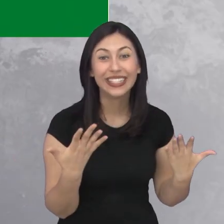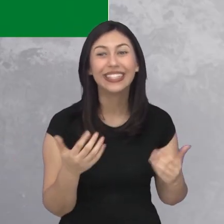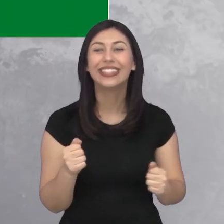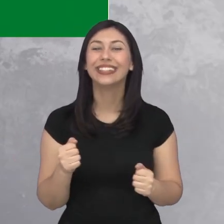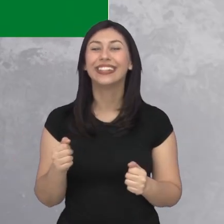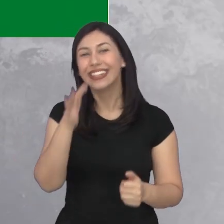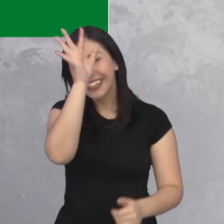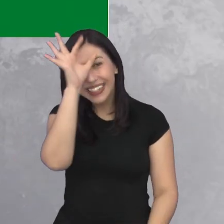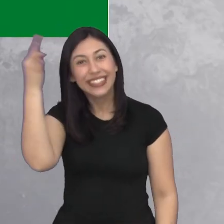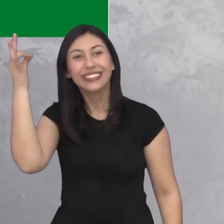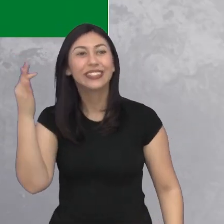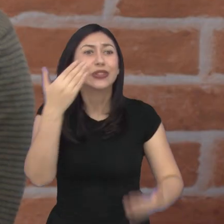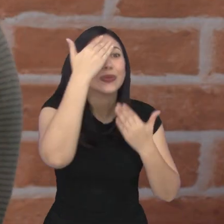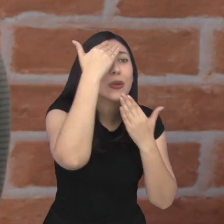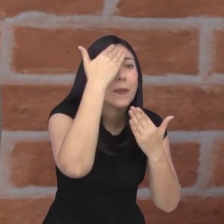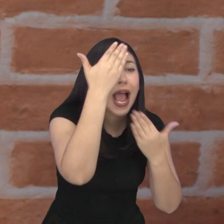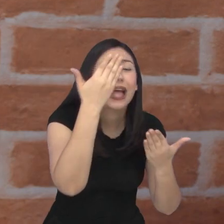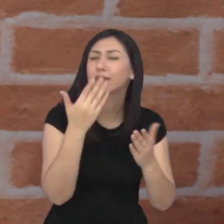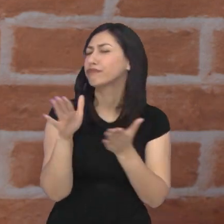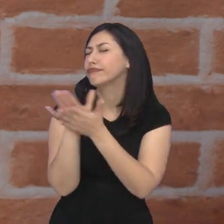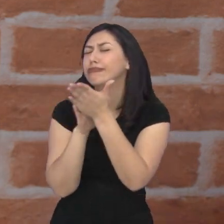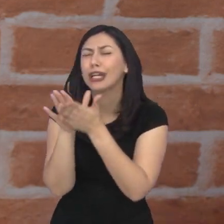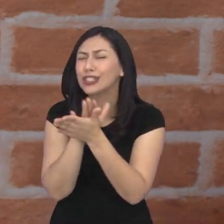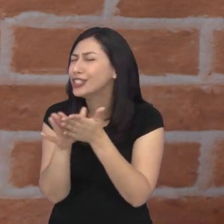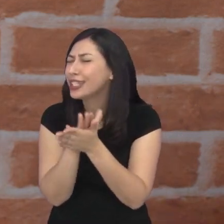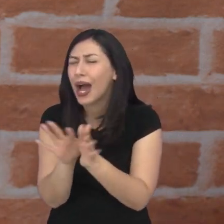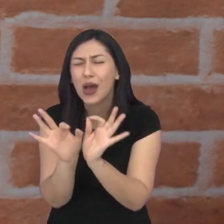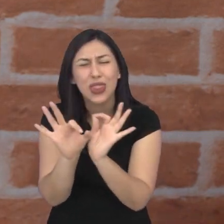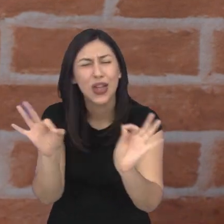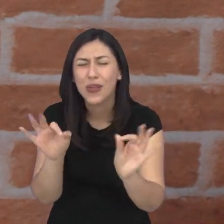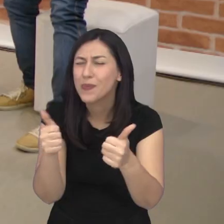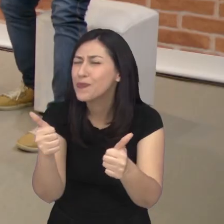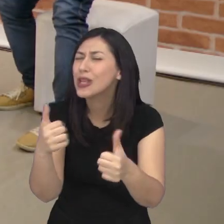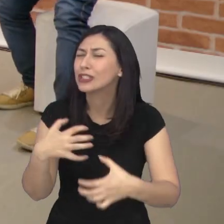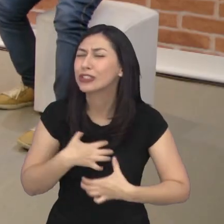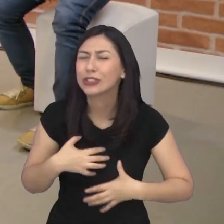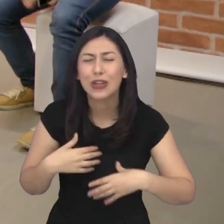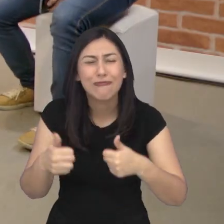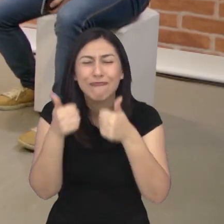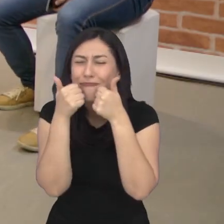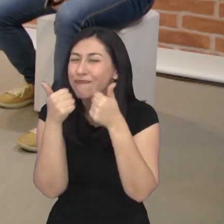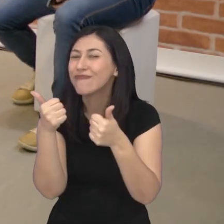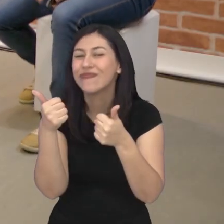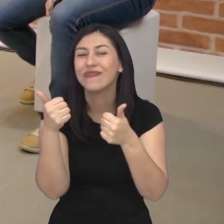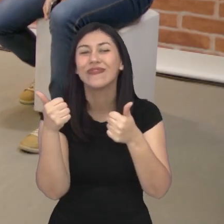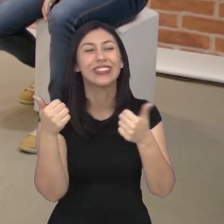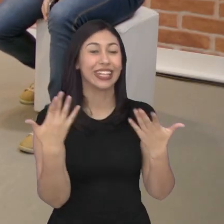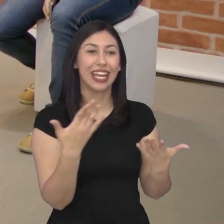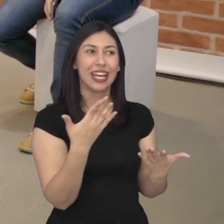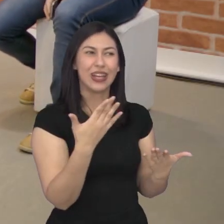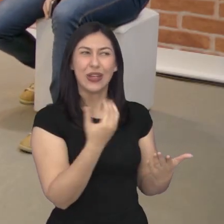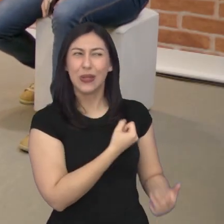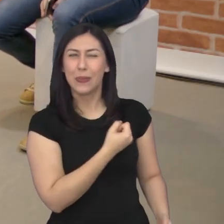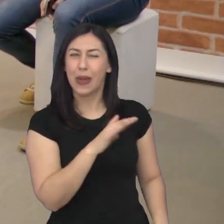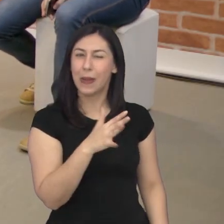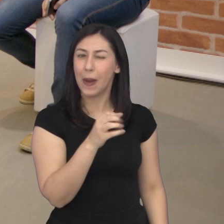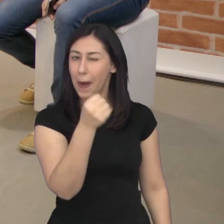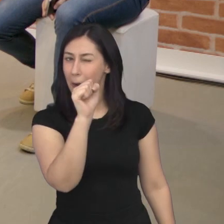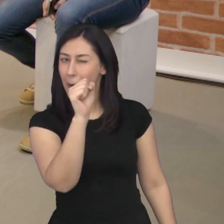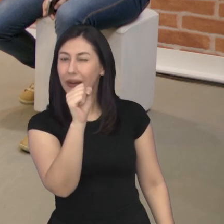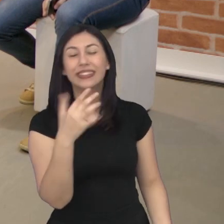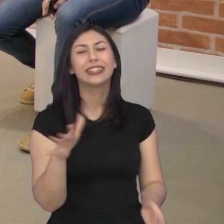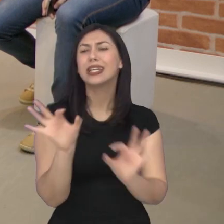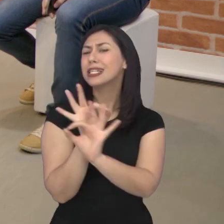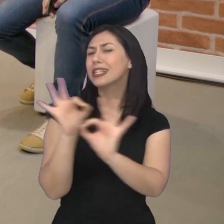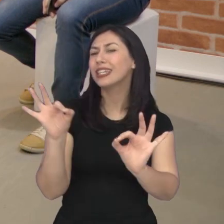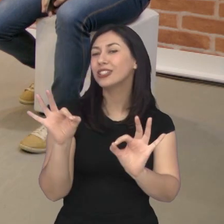com essa tá sorte aí, ó. do Pedro Muito que a gente obrigado. vai... De nada, imagina. Tudo pro nosso entrevistado se sentir Dei bem nota aqui nesse programa. 8, vai, tá bom. 8. Tá